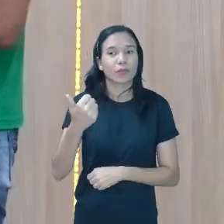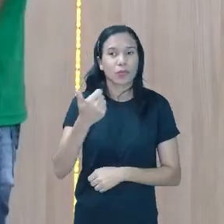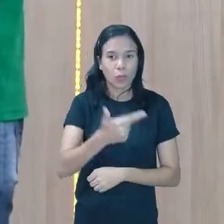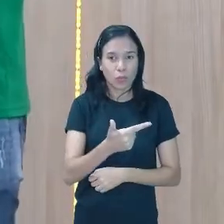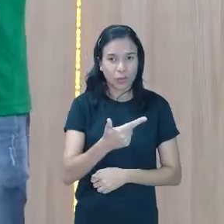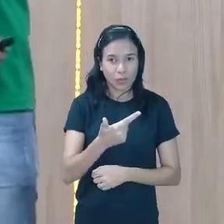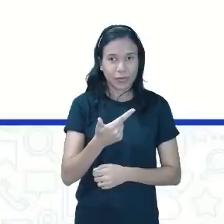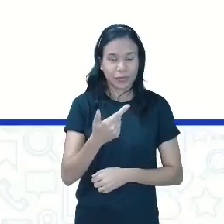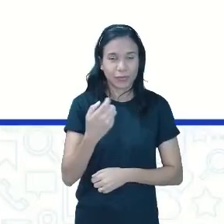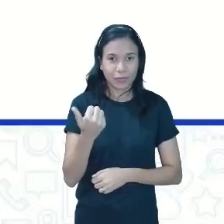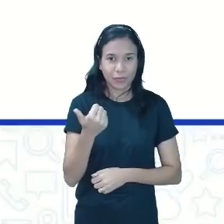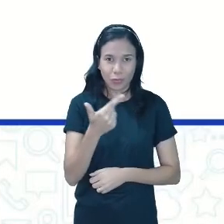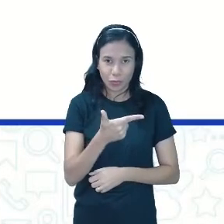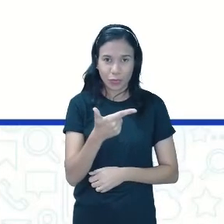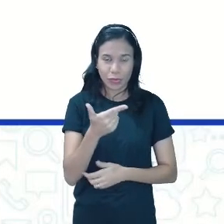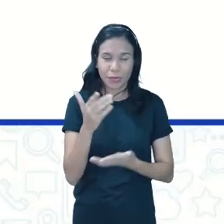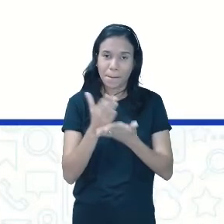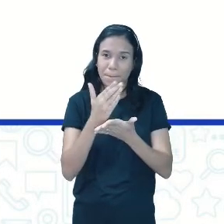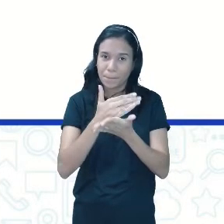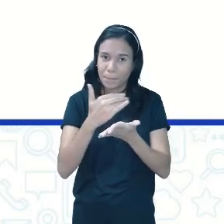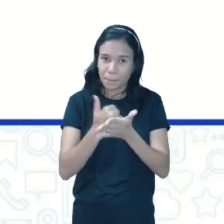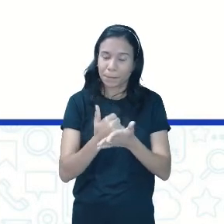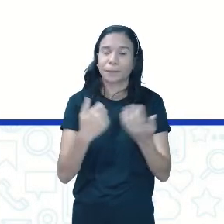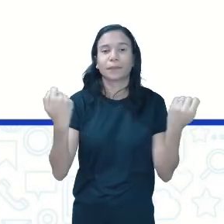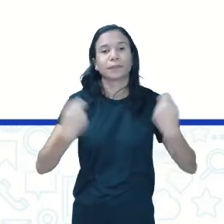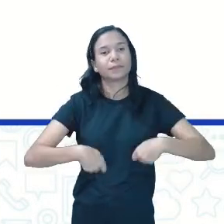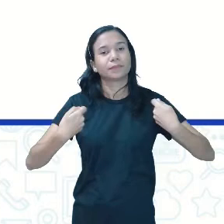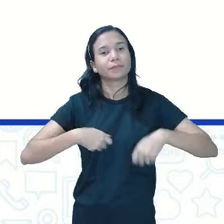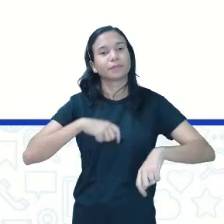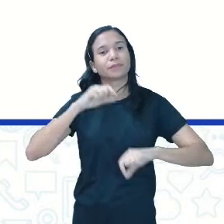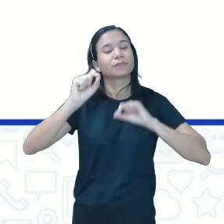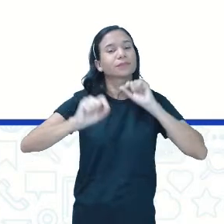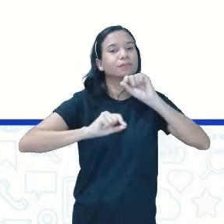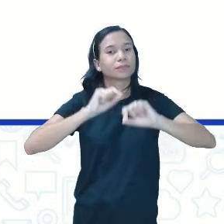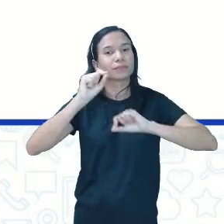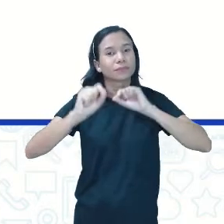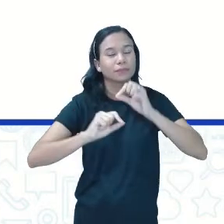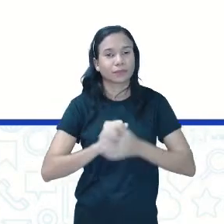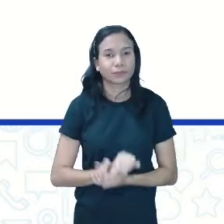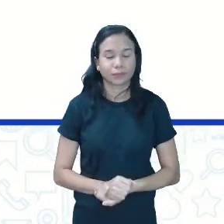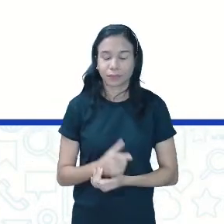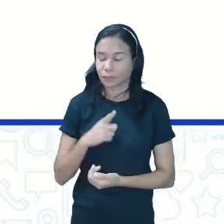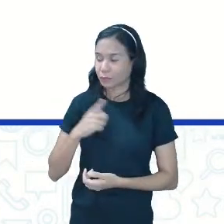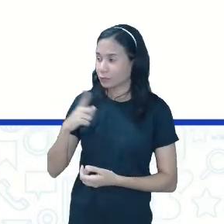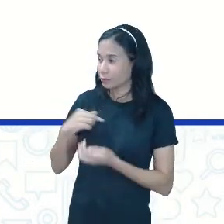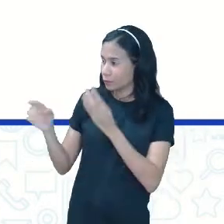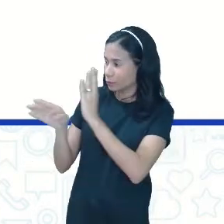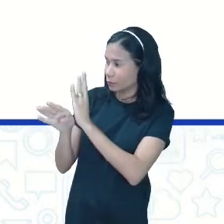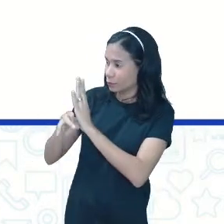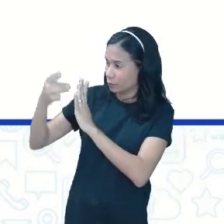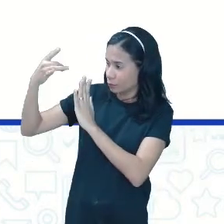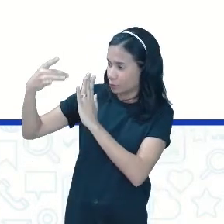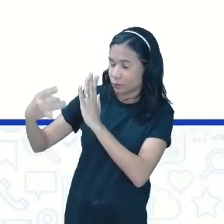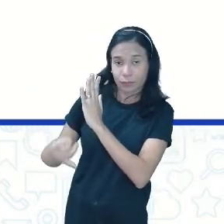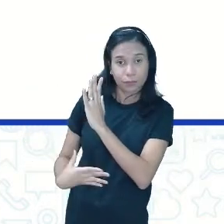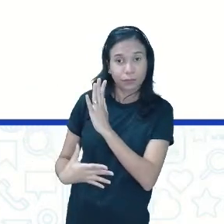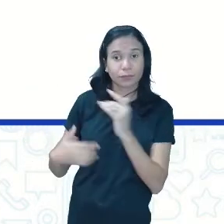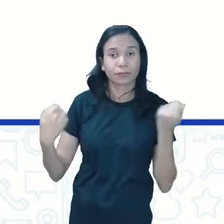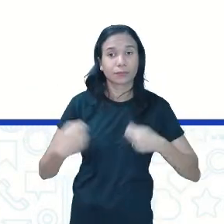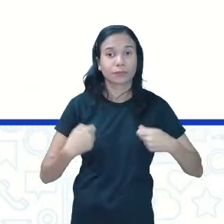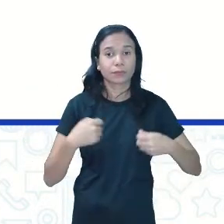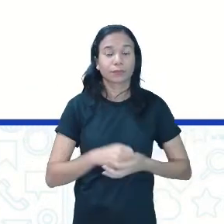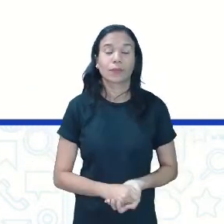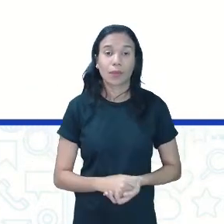porções de bolo, certo? A gente precisa aí desses ingredientes. Então, eu preciso